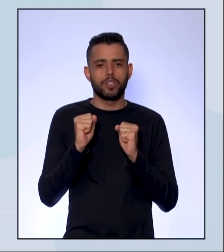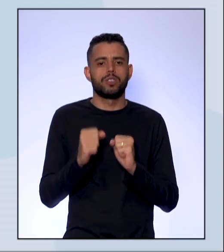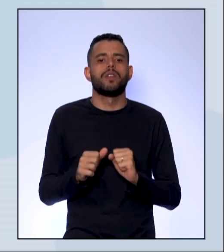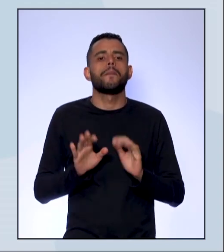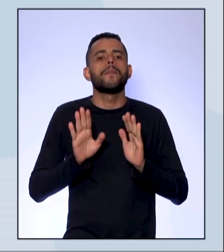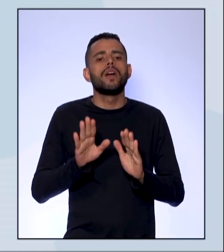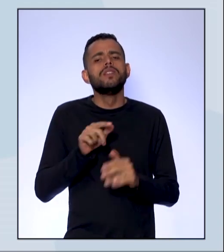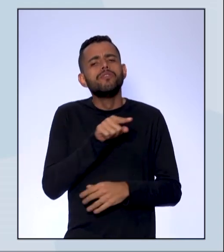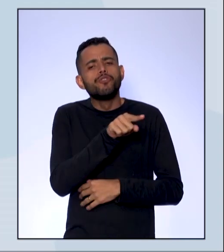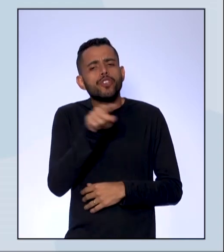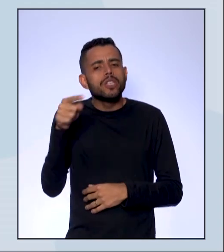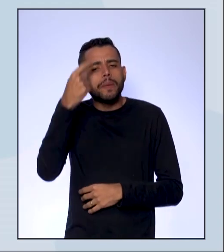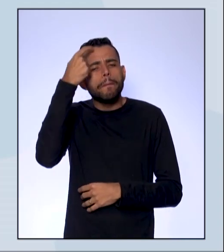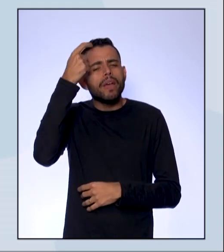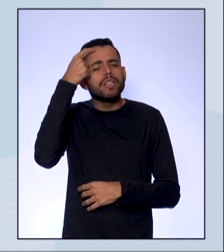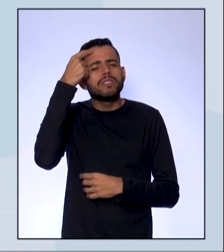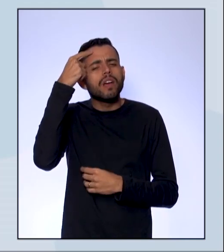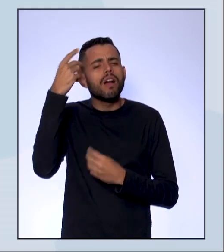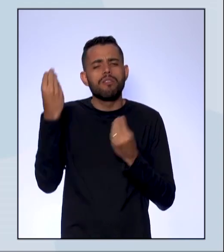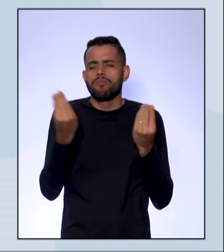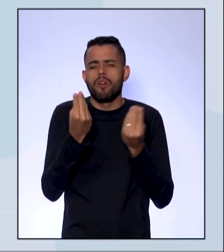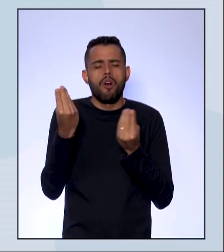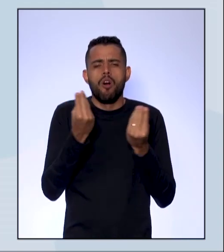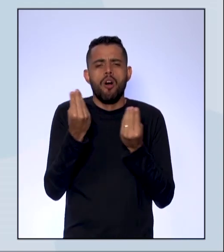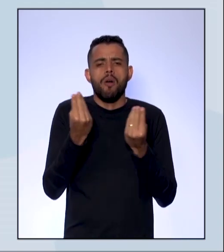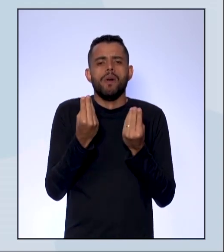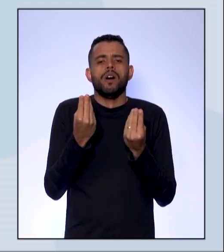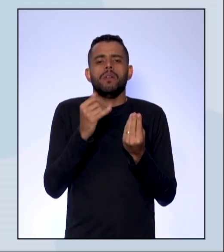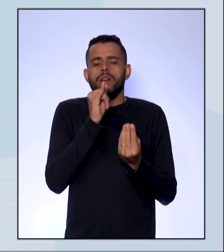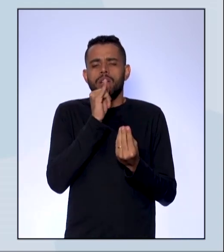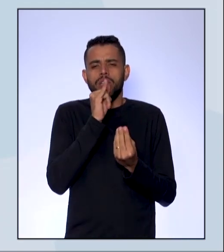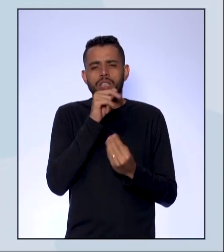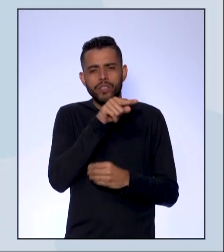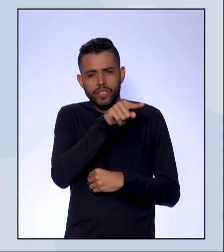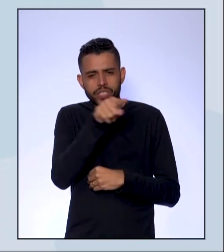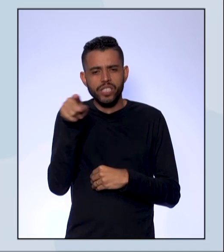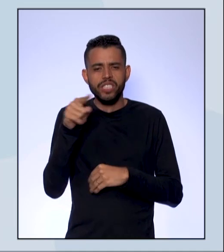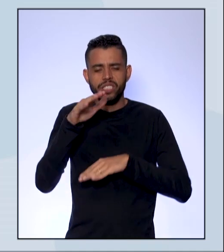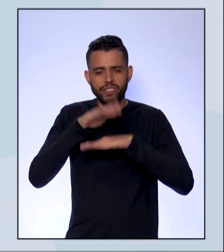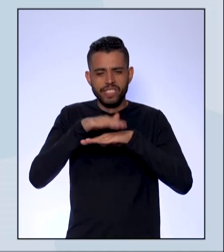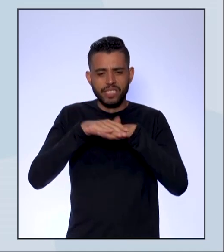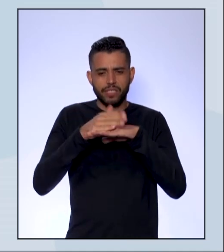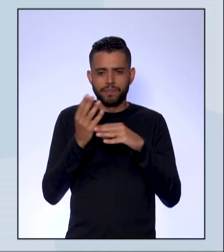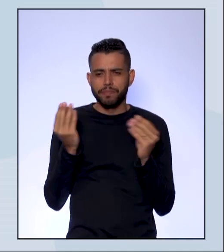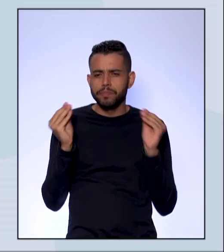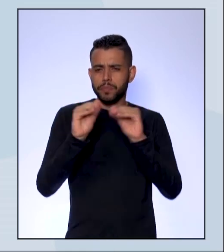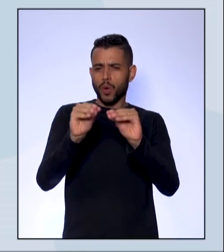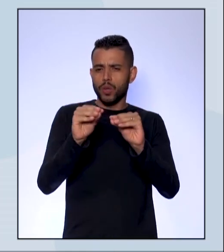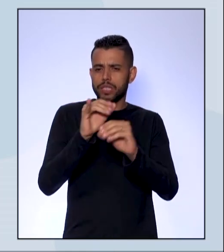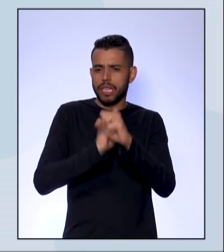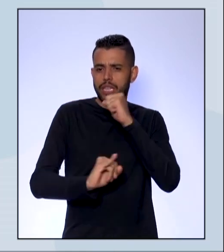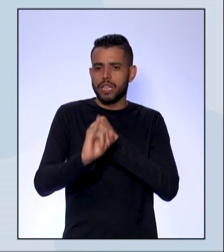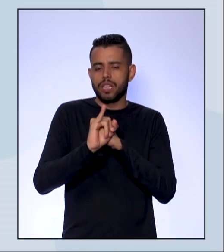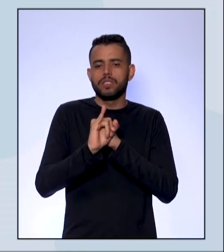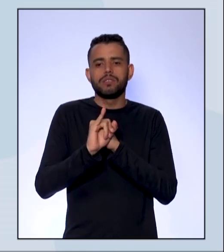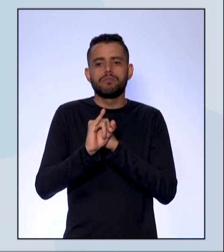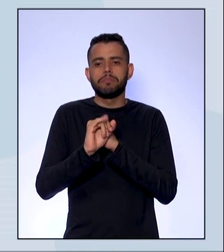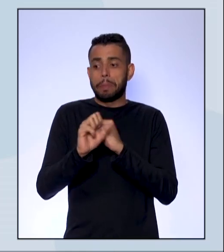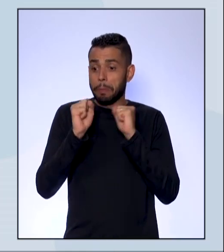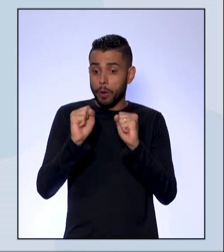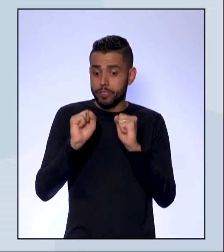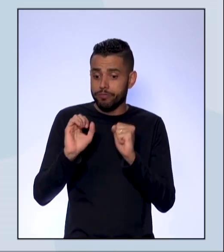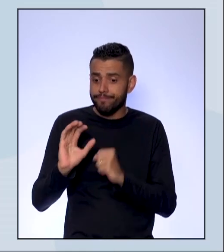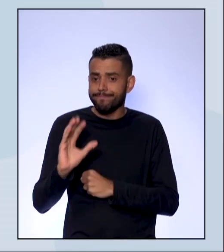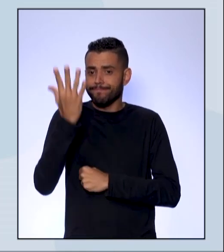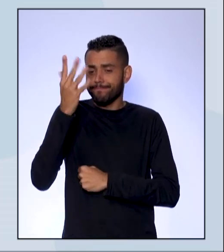vocês começarem a refletir sobre qual é a dimensão que as ações que vocês têm na internet podem ter na vida de pessoas ou